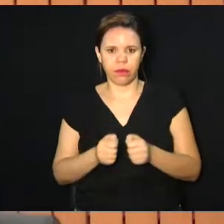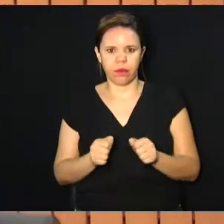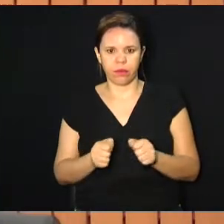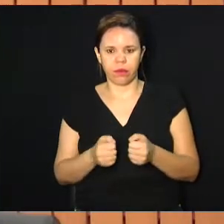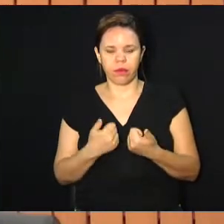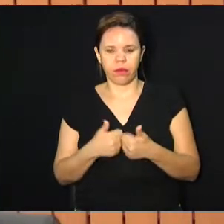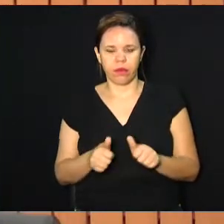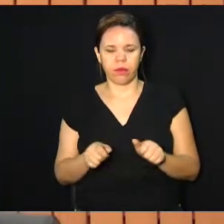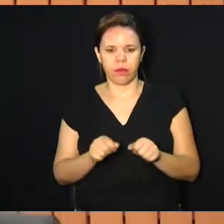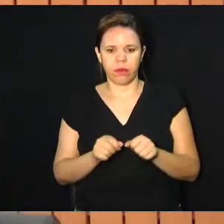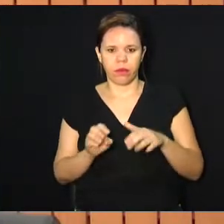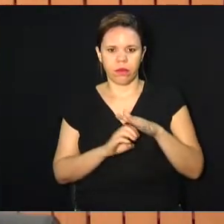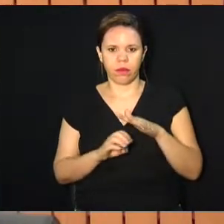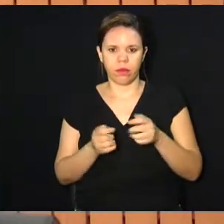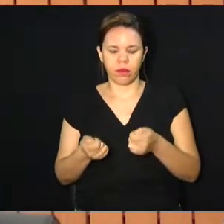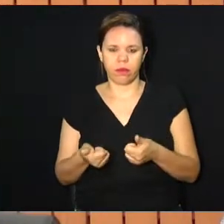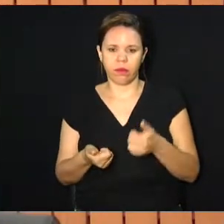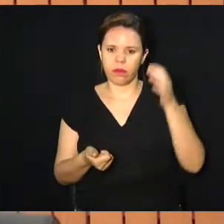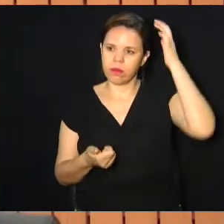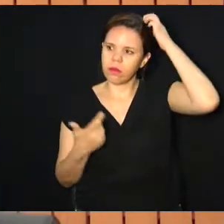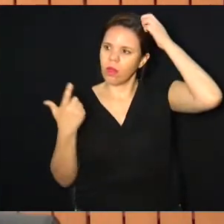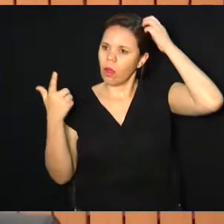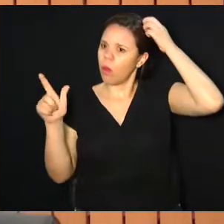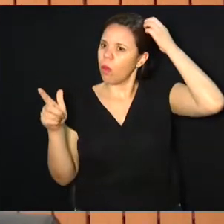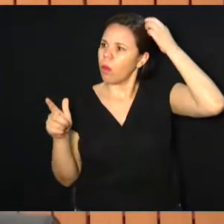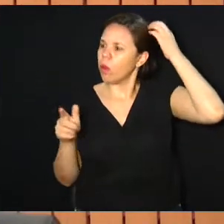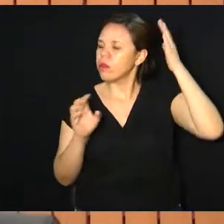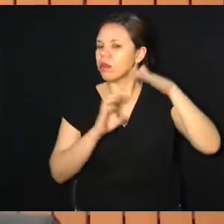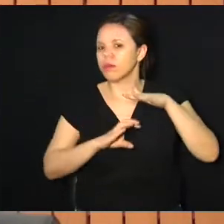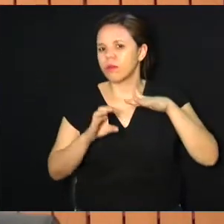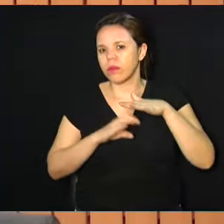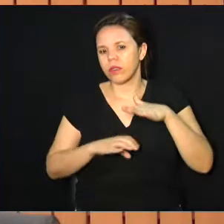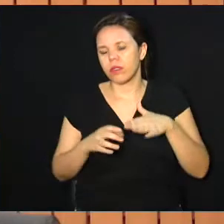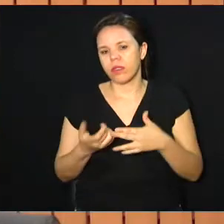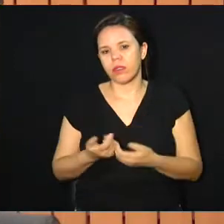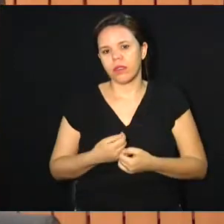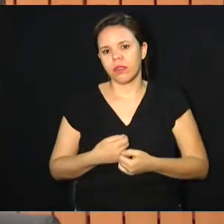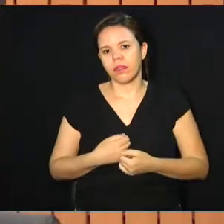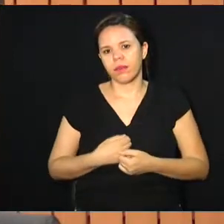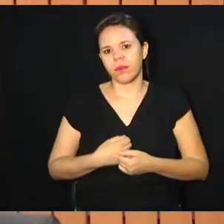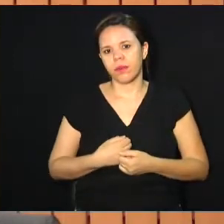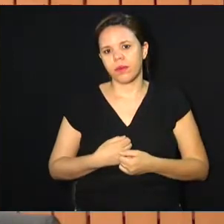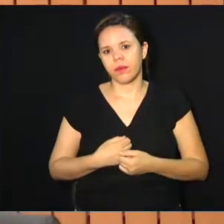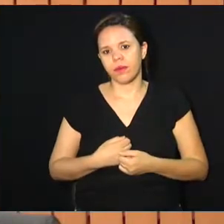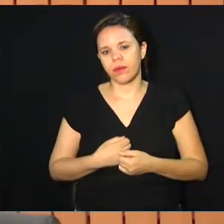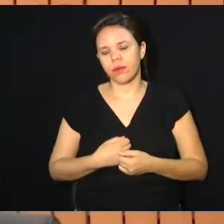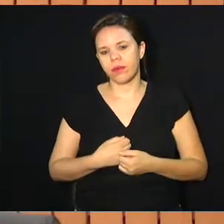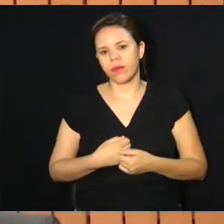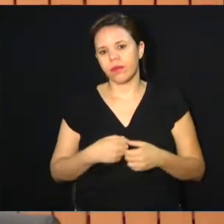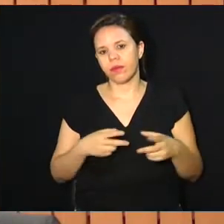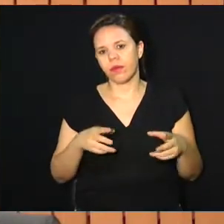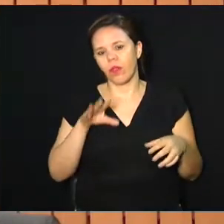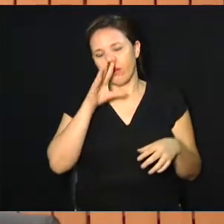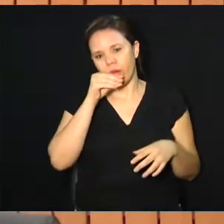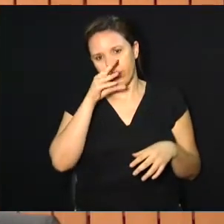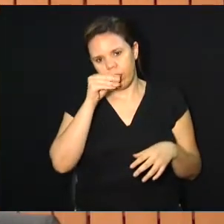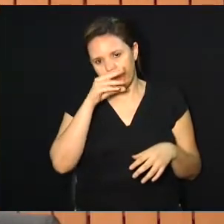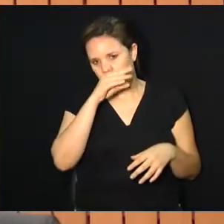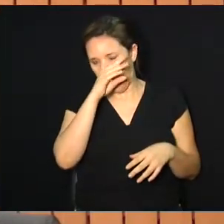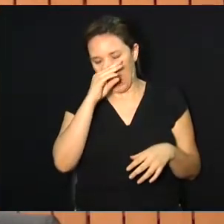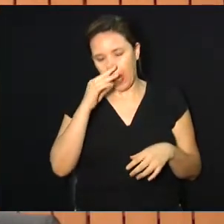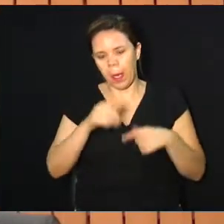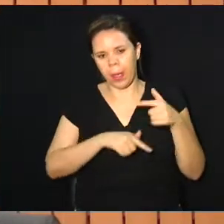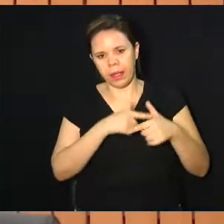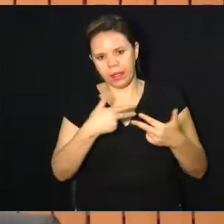uma empresa fornecer os veículos, e outra empresa vai fornecer mão de obra e operação. Com isso,